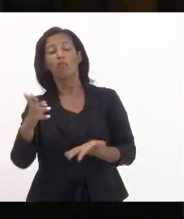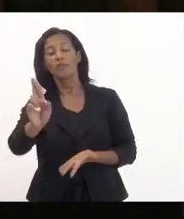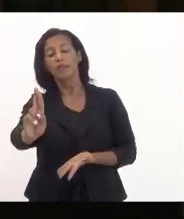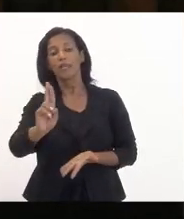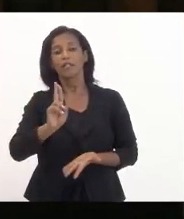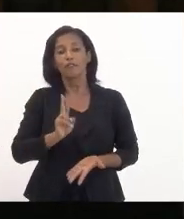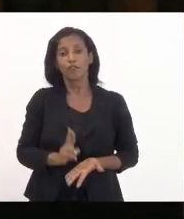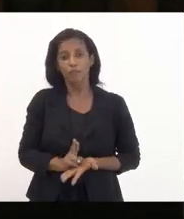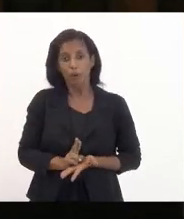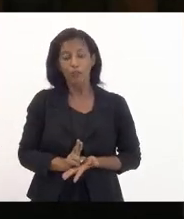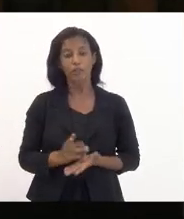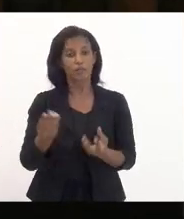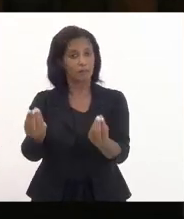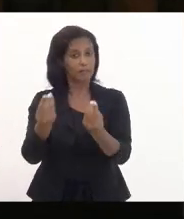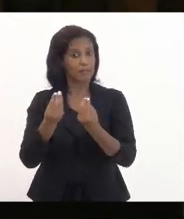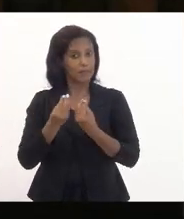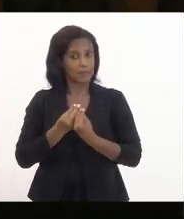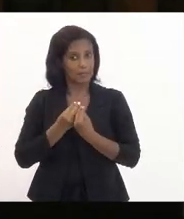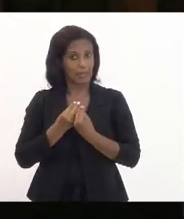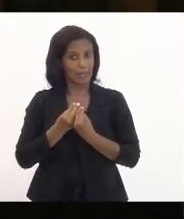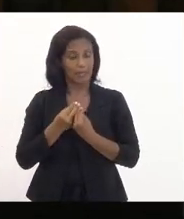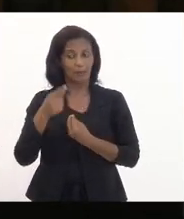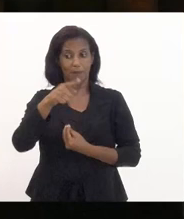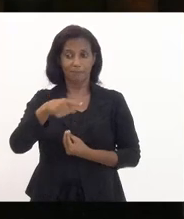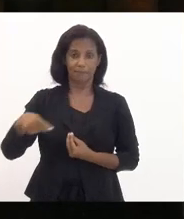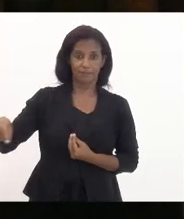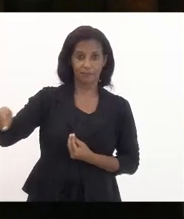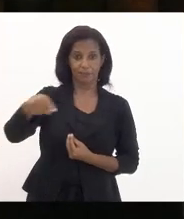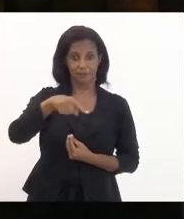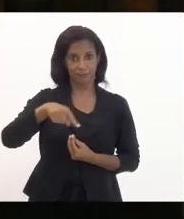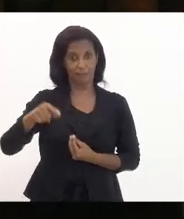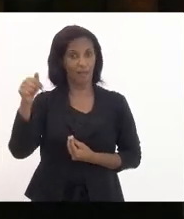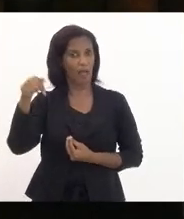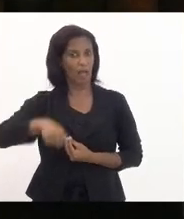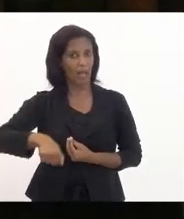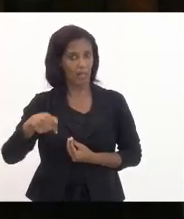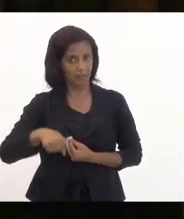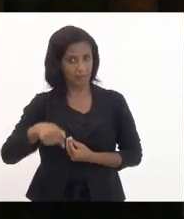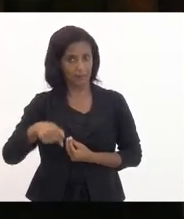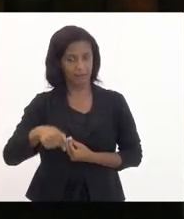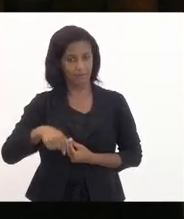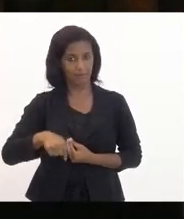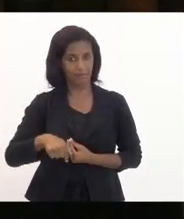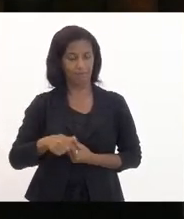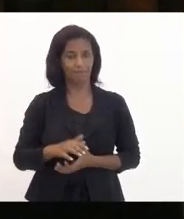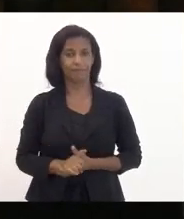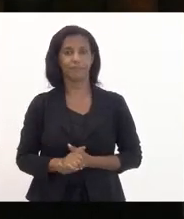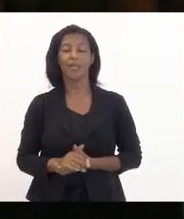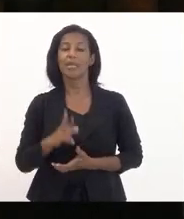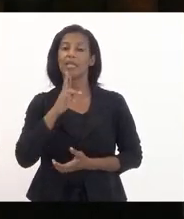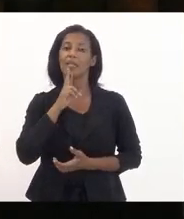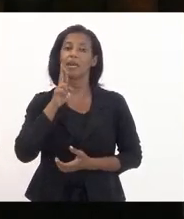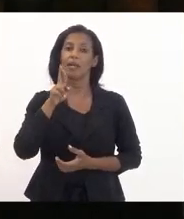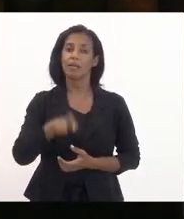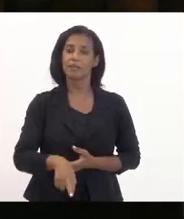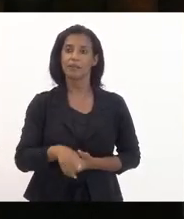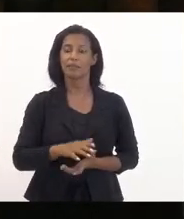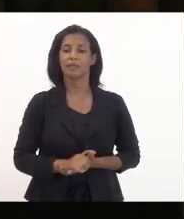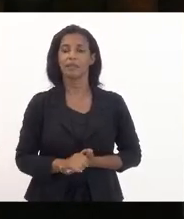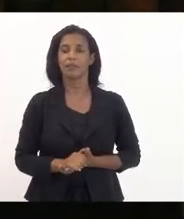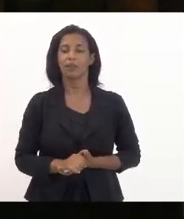resposta que será dada pelos seus correligionários aqui nesse plenário em razão